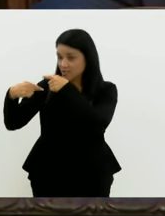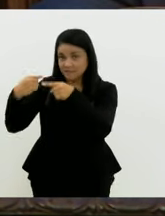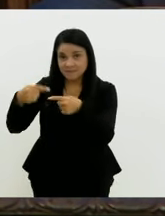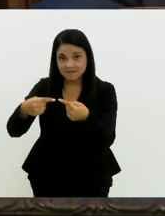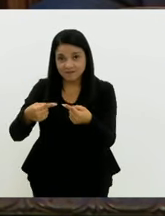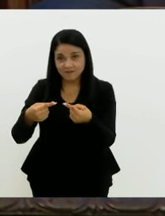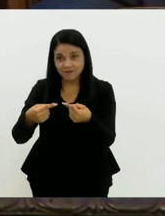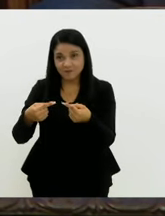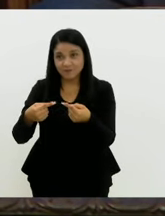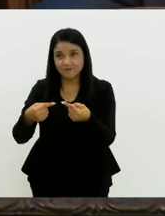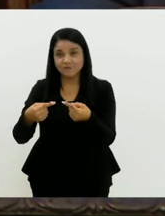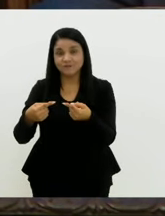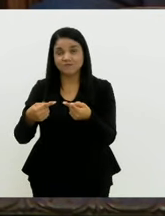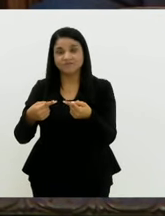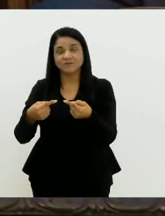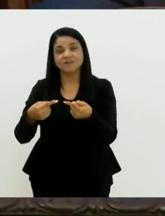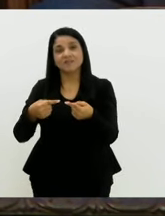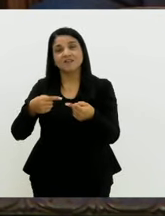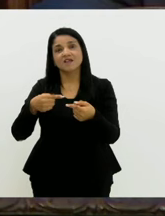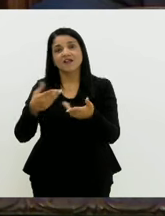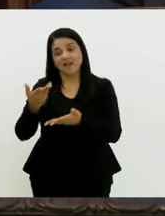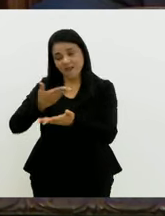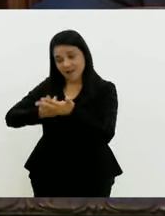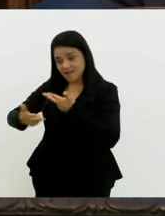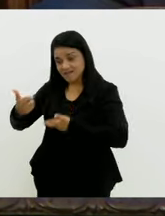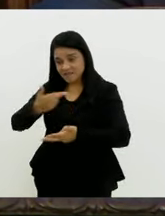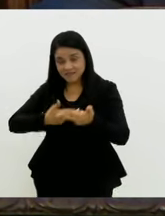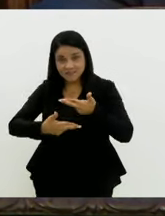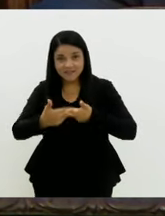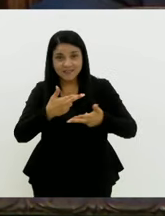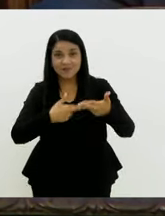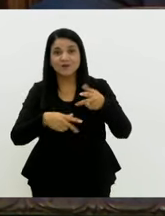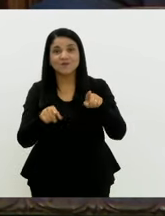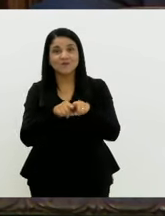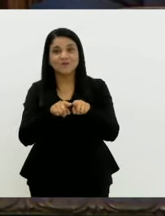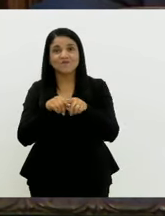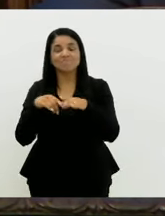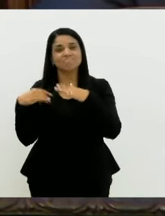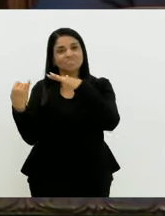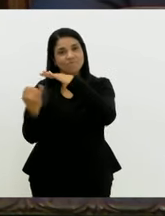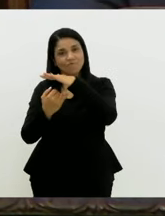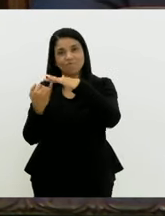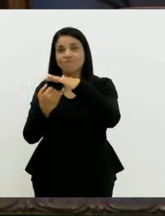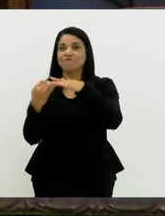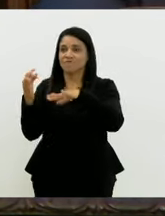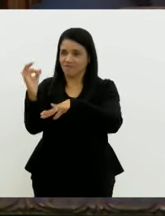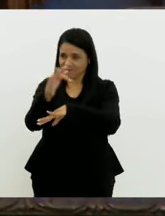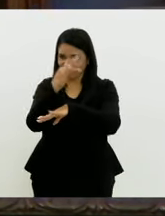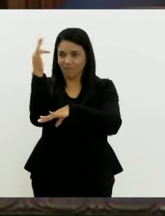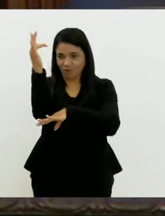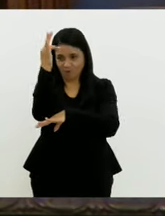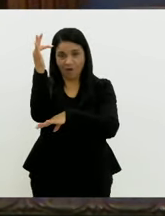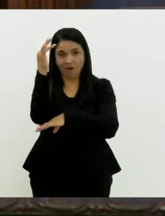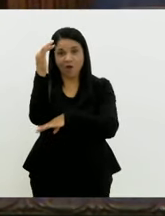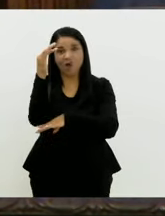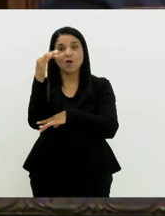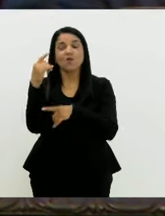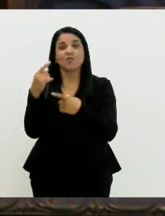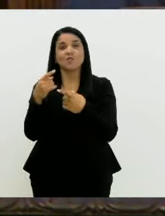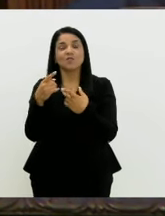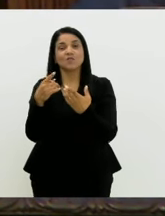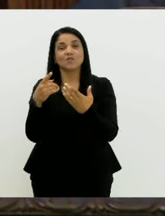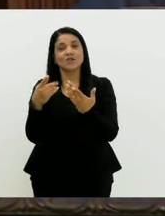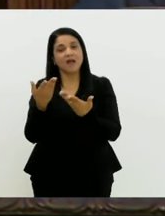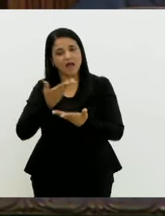às vezes até ultrapassam as relações formais e hoje já caminham um pouco mais, às vezes até relações